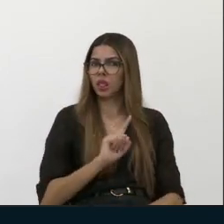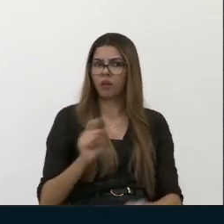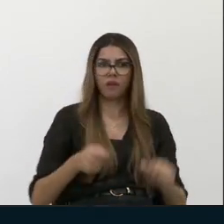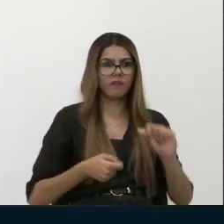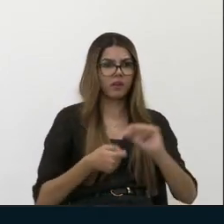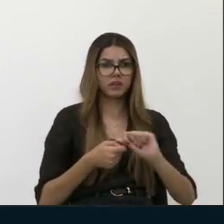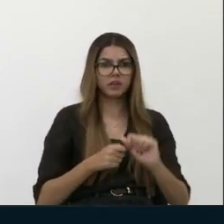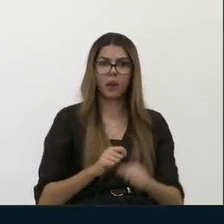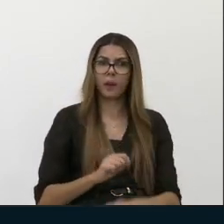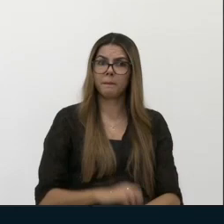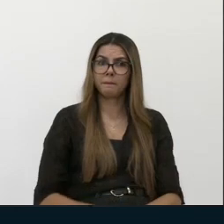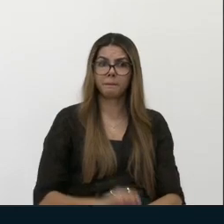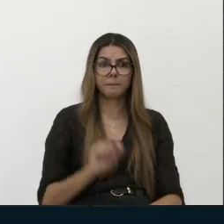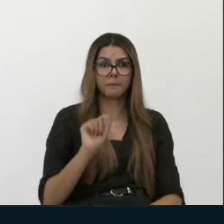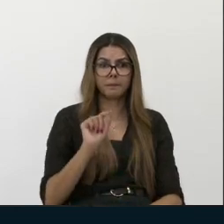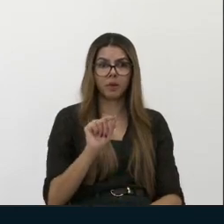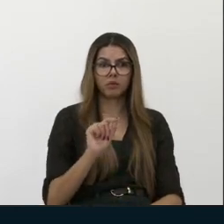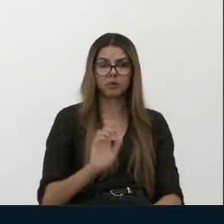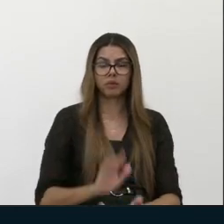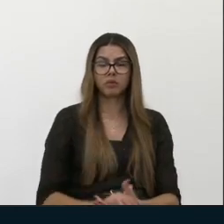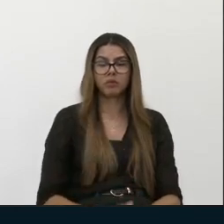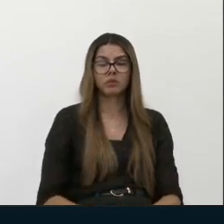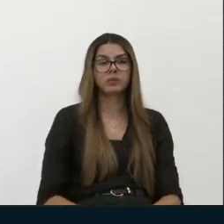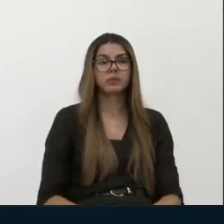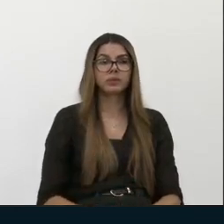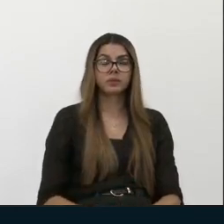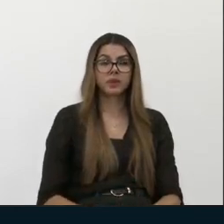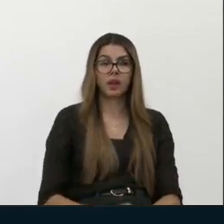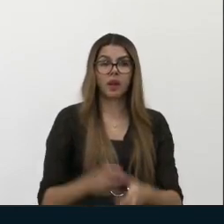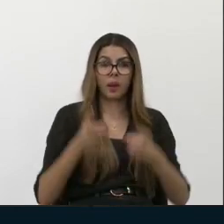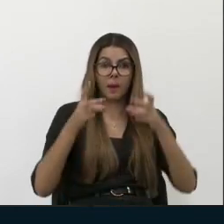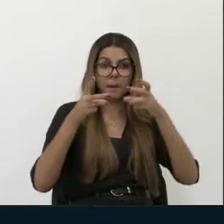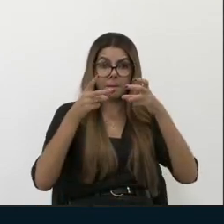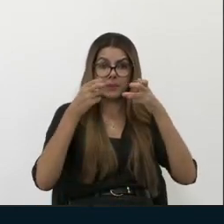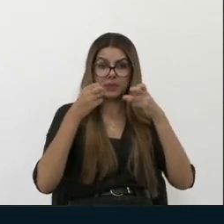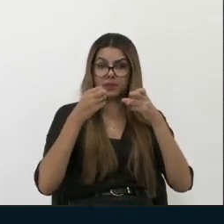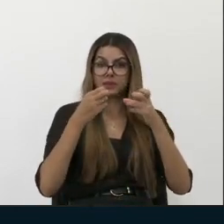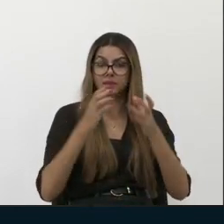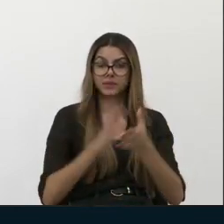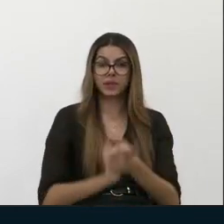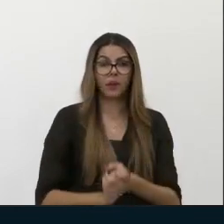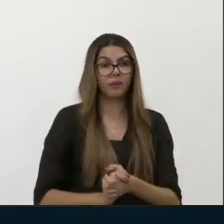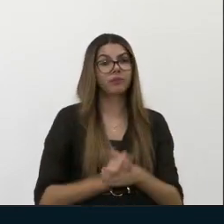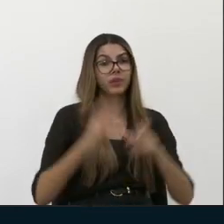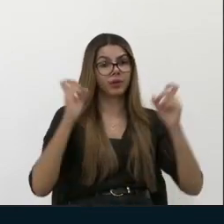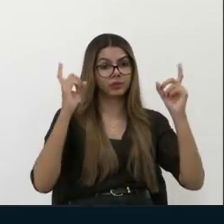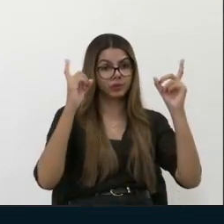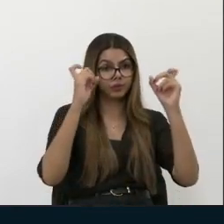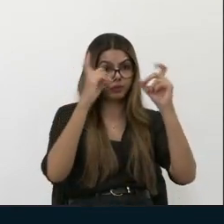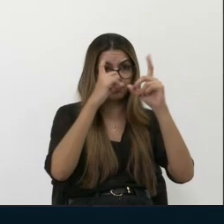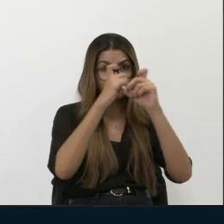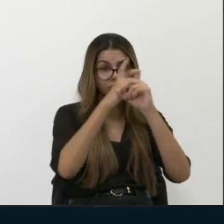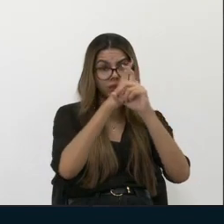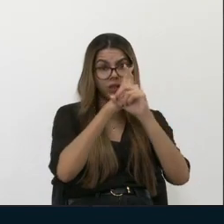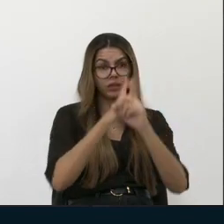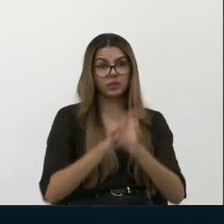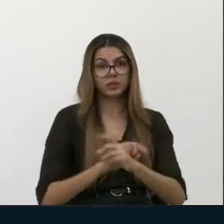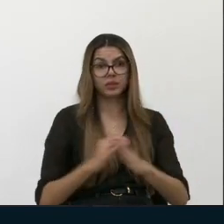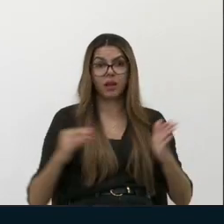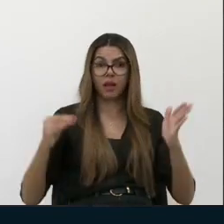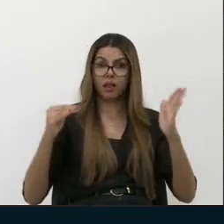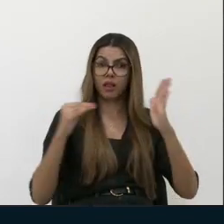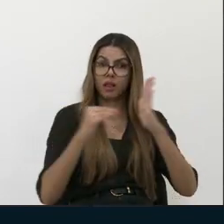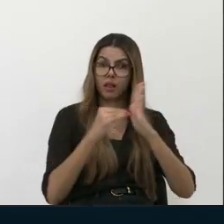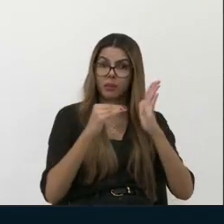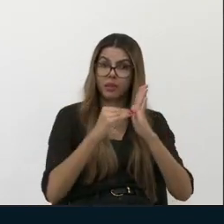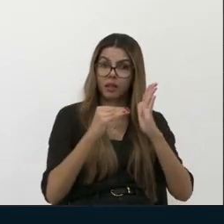aí, tudo a gente percebe que vai por água abaixo. A nossa condição de advogado fica limitada, vereadora doutora